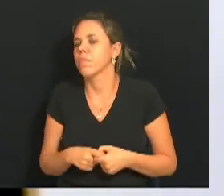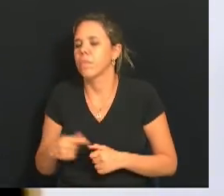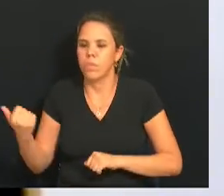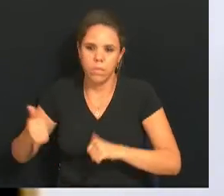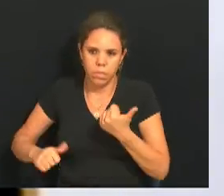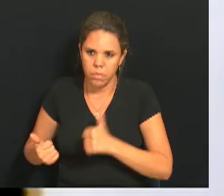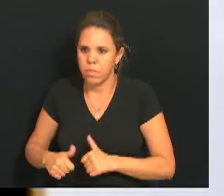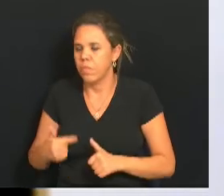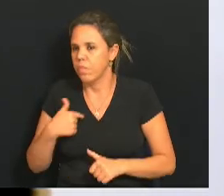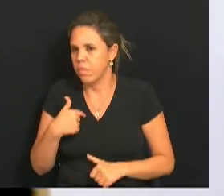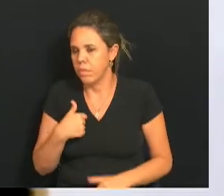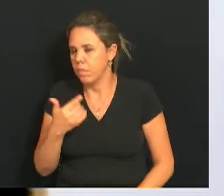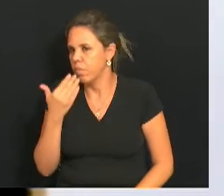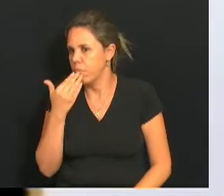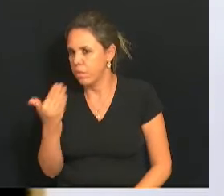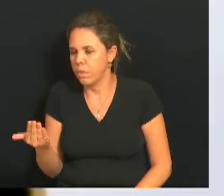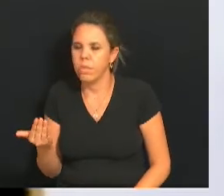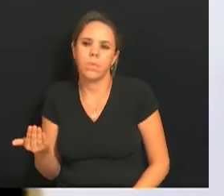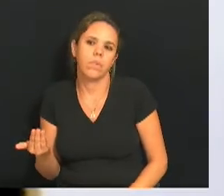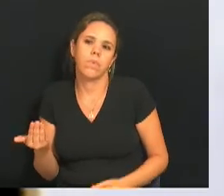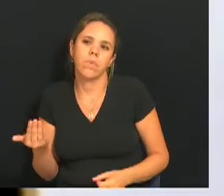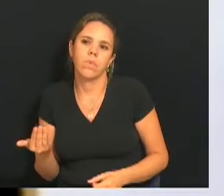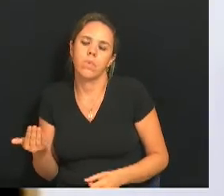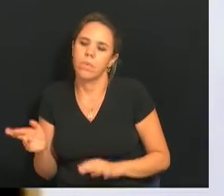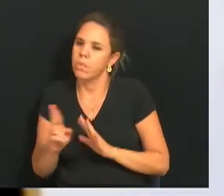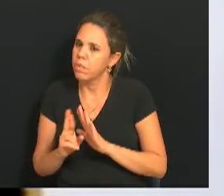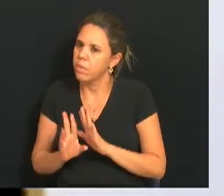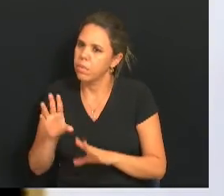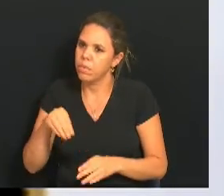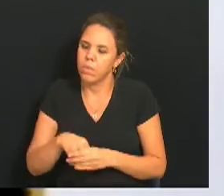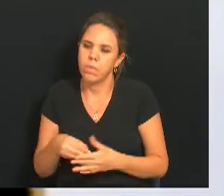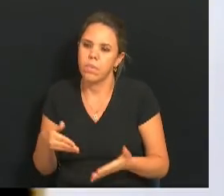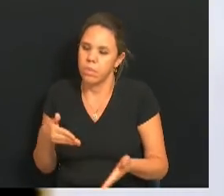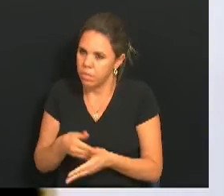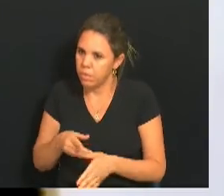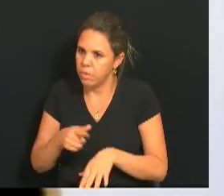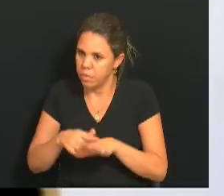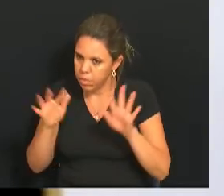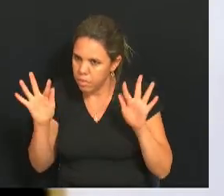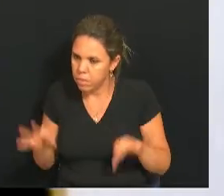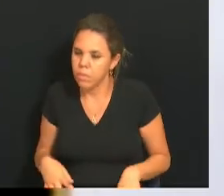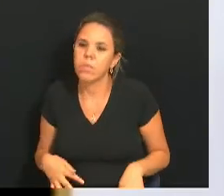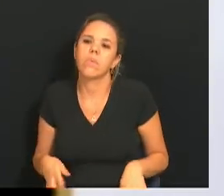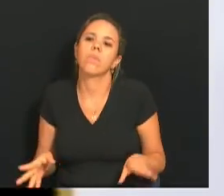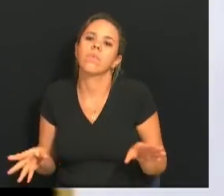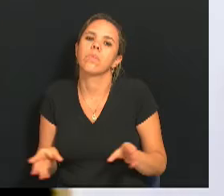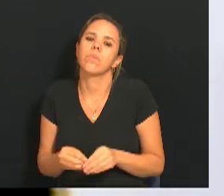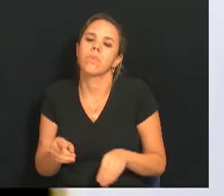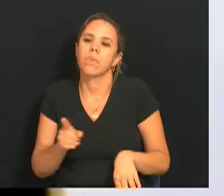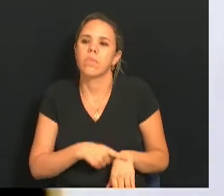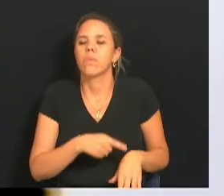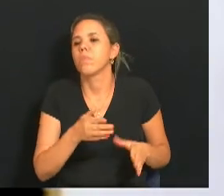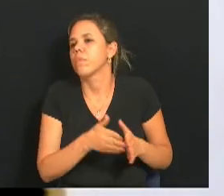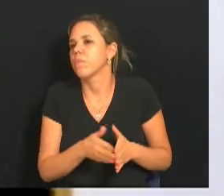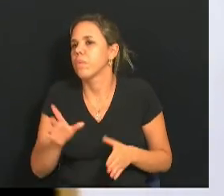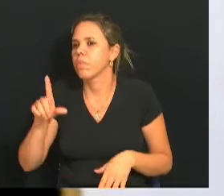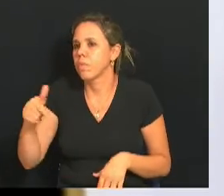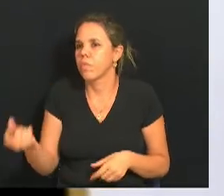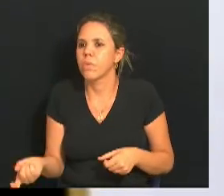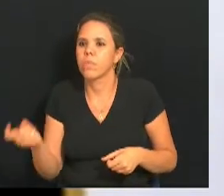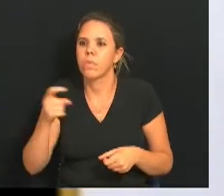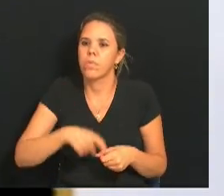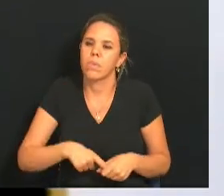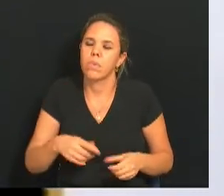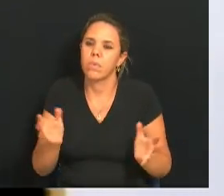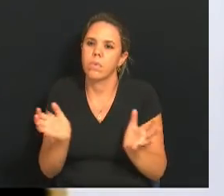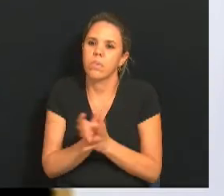eu pedi, mas regimentalmente já está no final do período, então logo volta para a Comissão